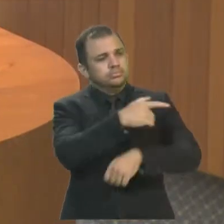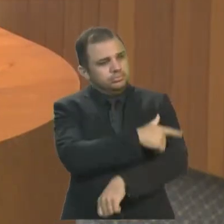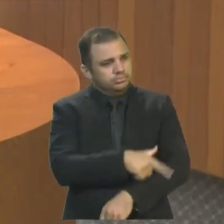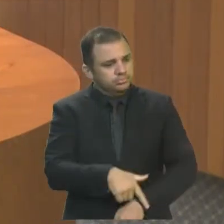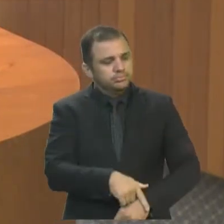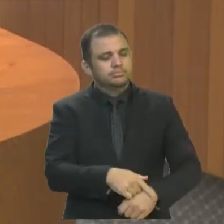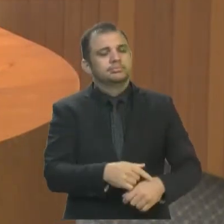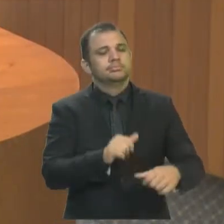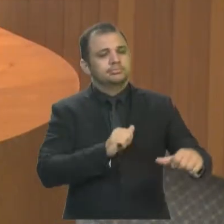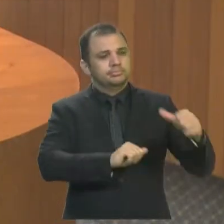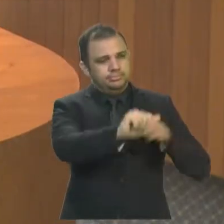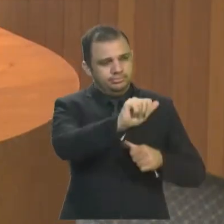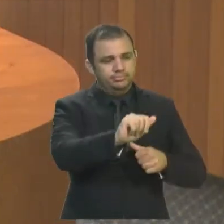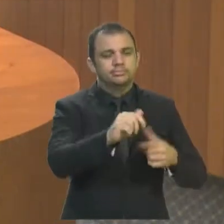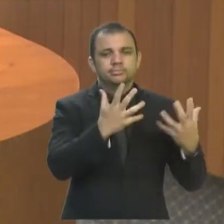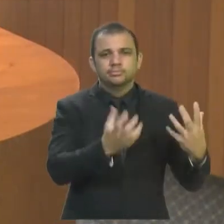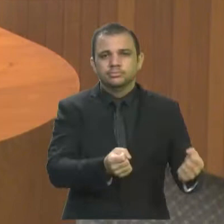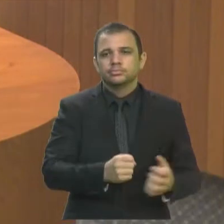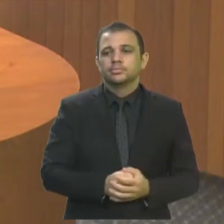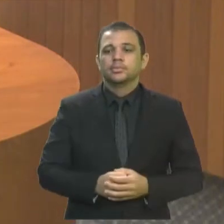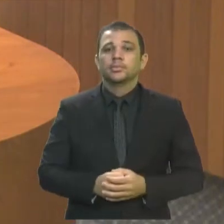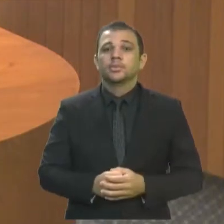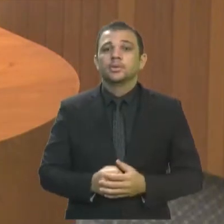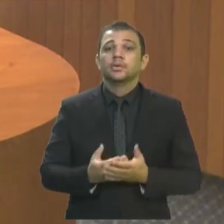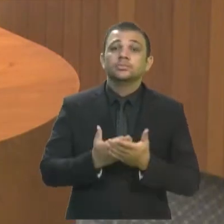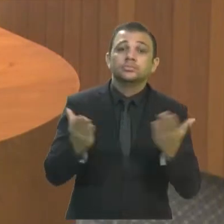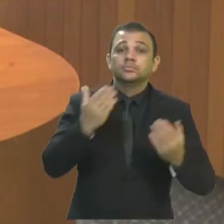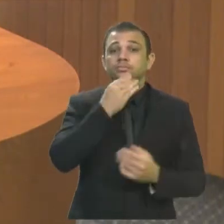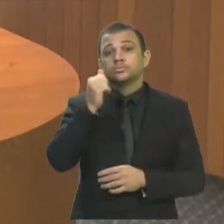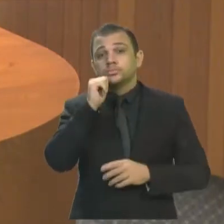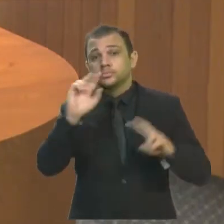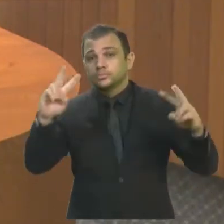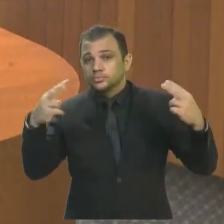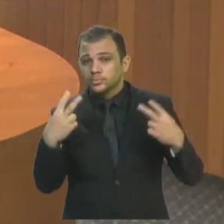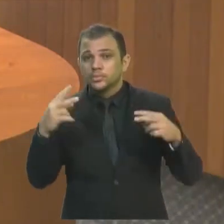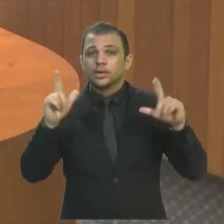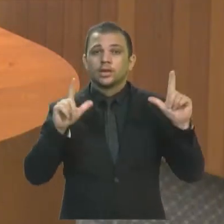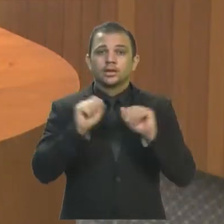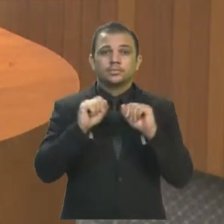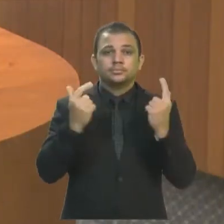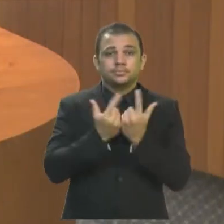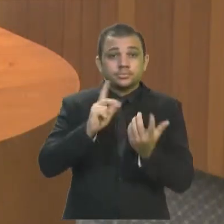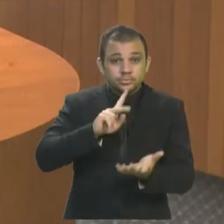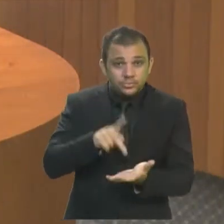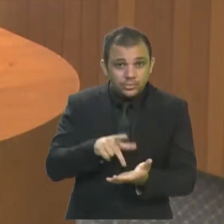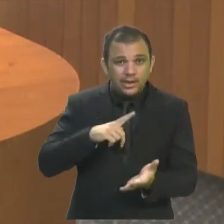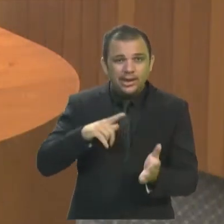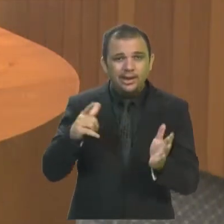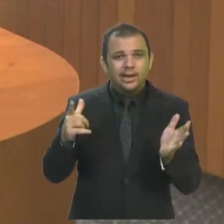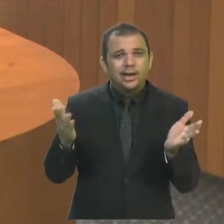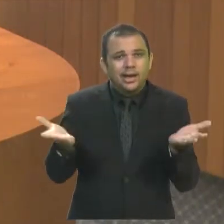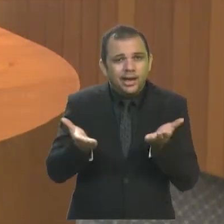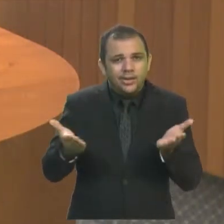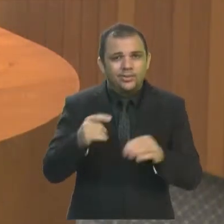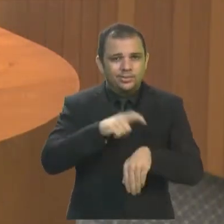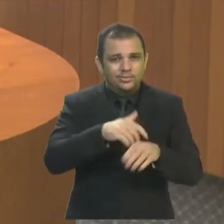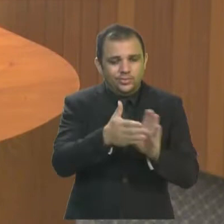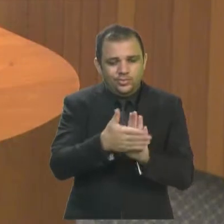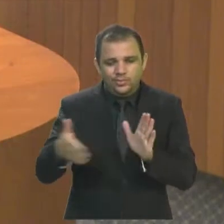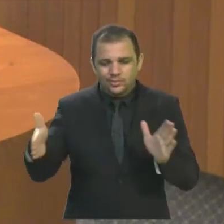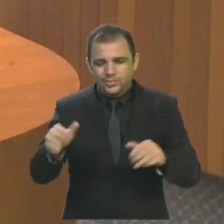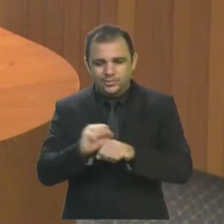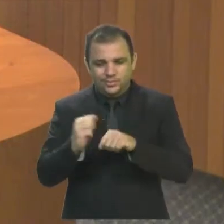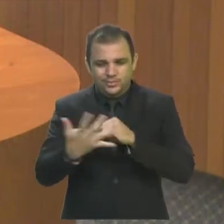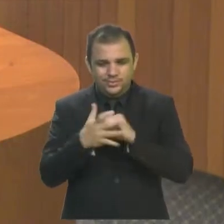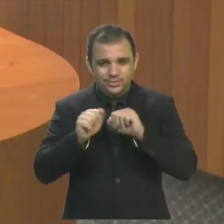agora pela TV Assembleia, a verdade é que a vida tem se tornado cada vez mais difícil nesse período de pandemia. Nós convivemos com todas